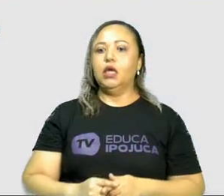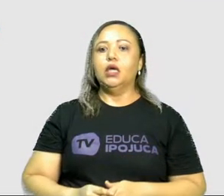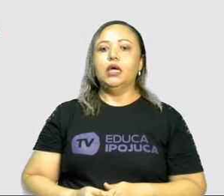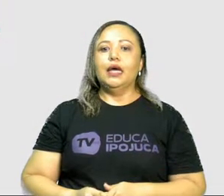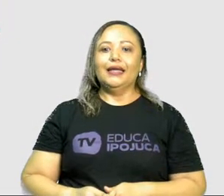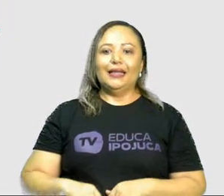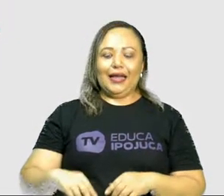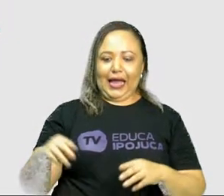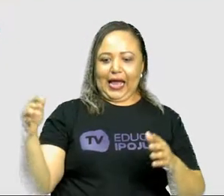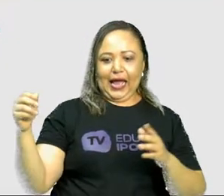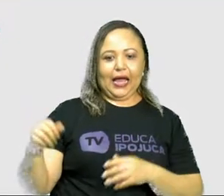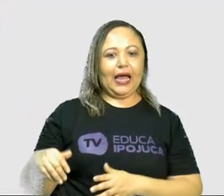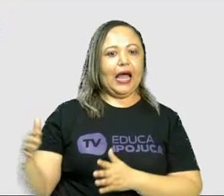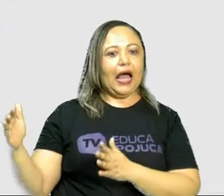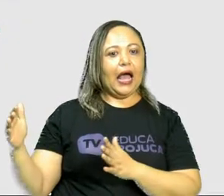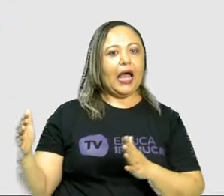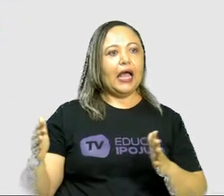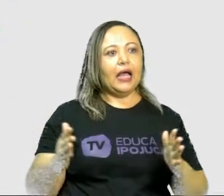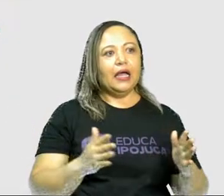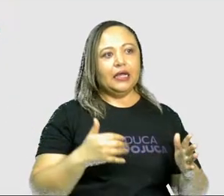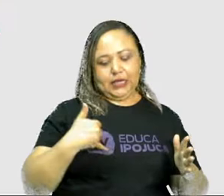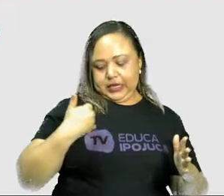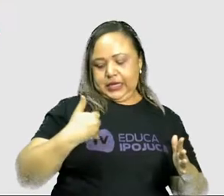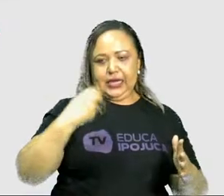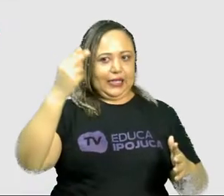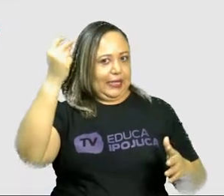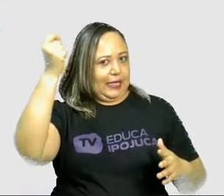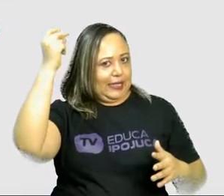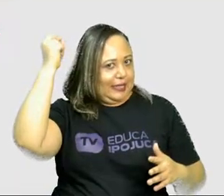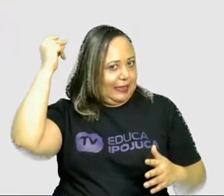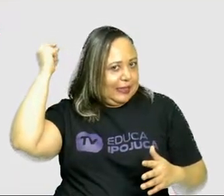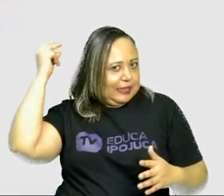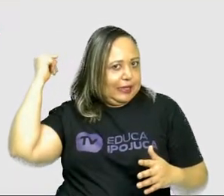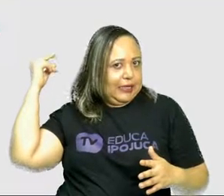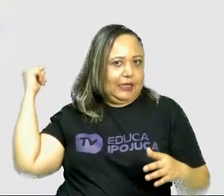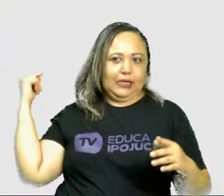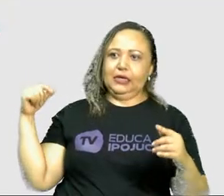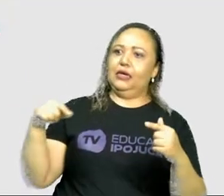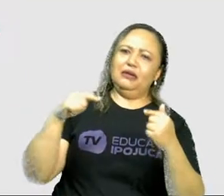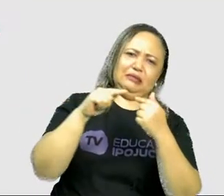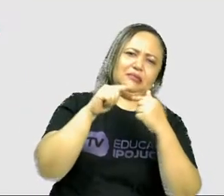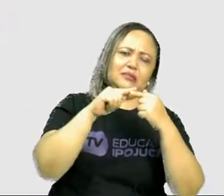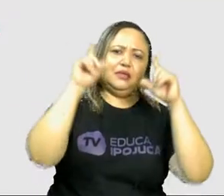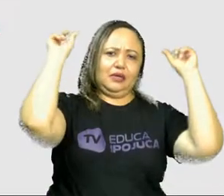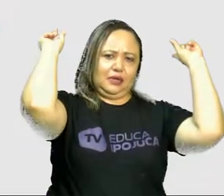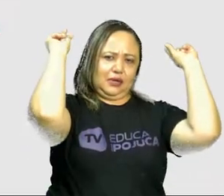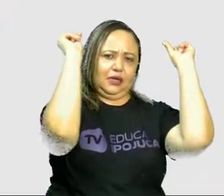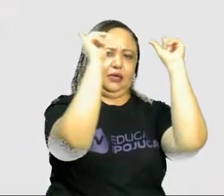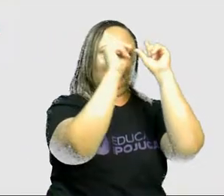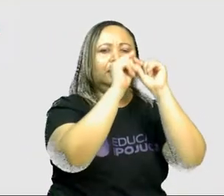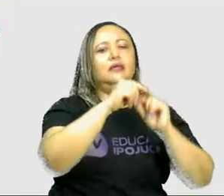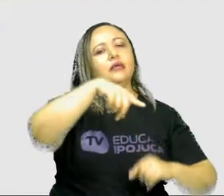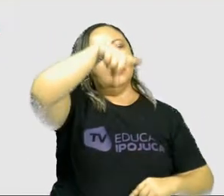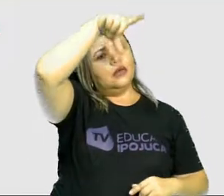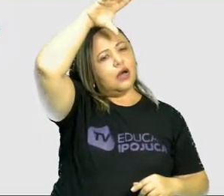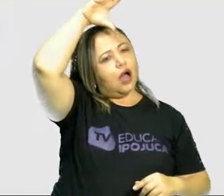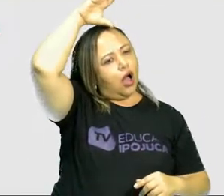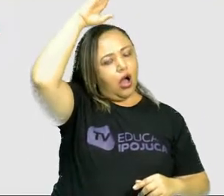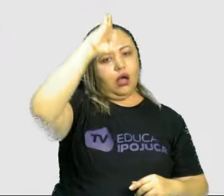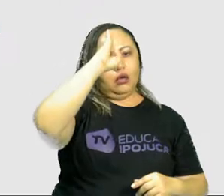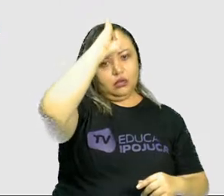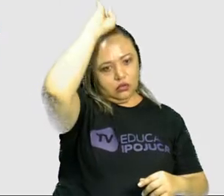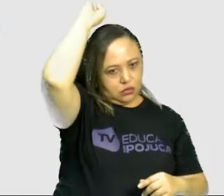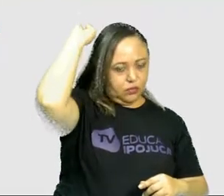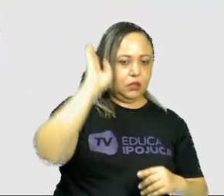Idade Antiga, né, que é aquele período da Idade Clássica da Grécia, Roma, dos egípcios, né?